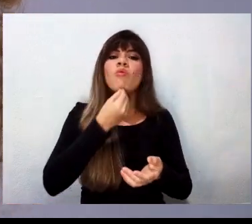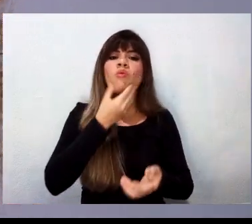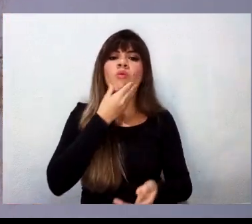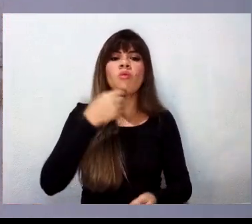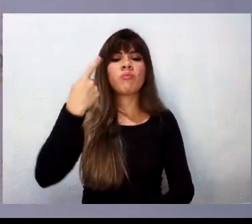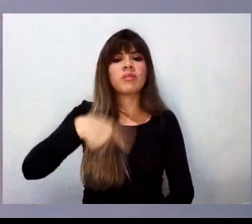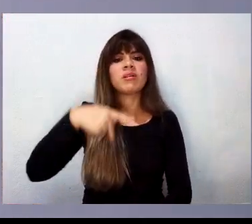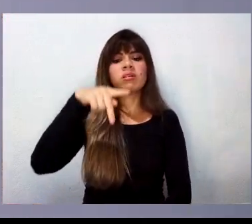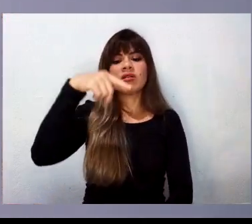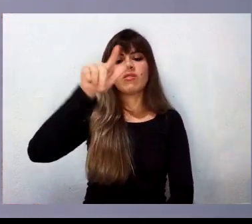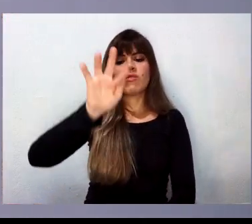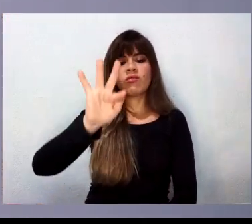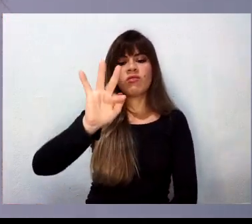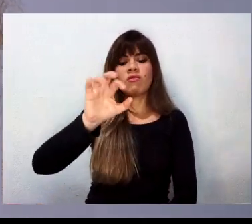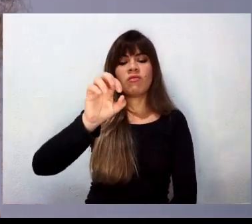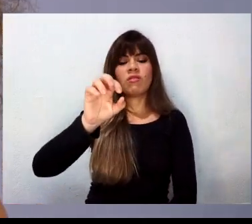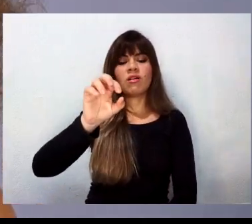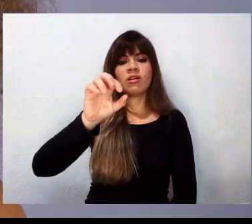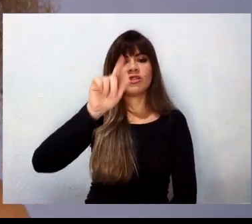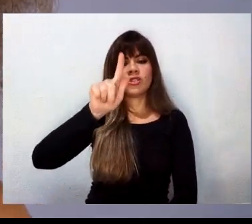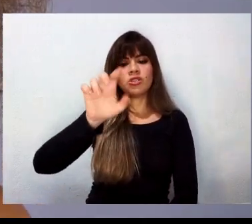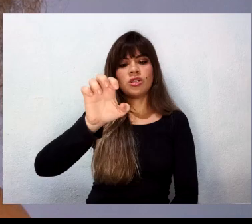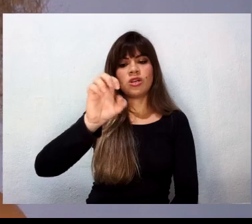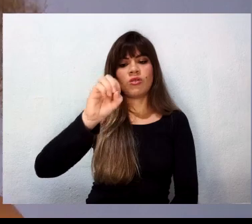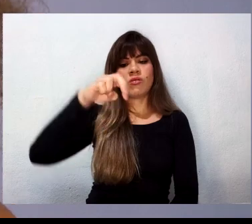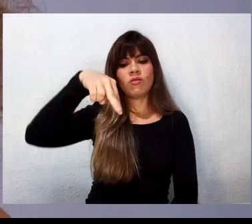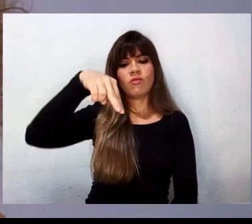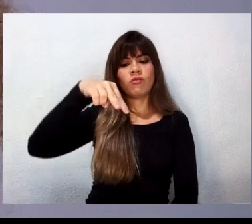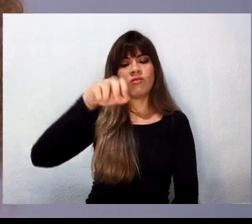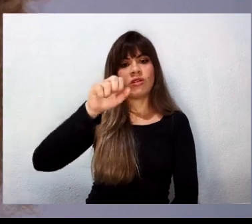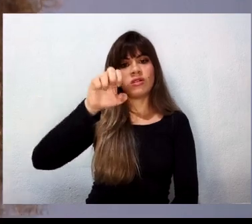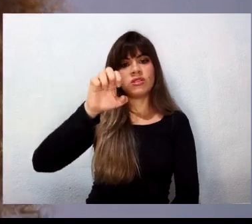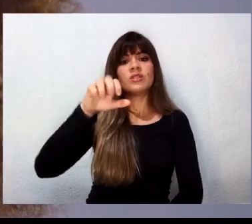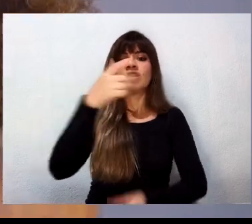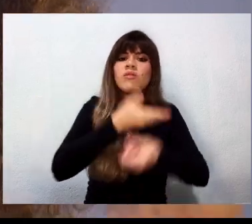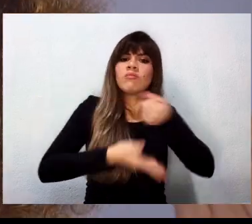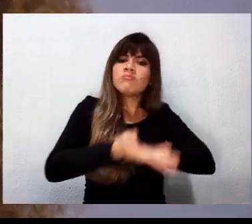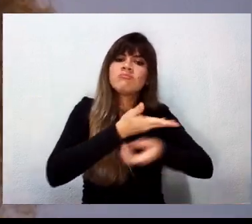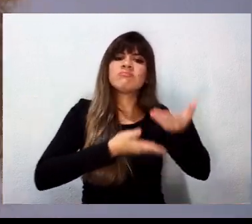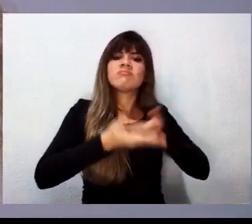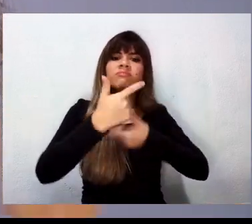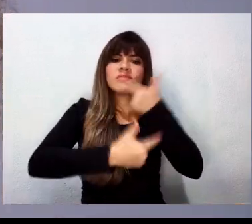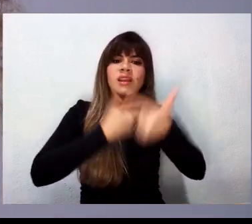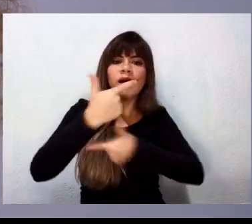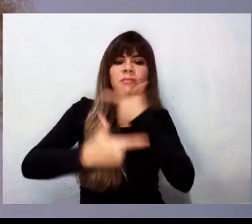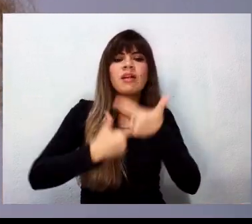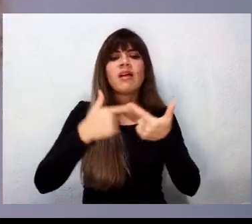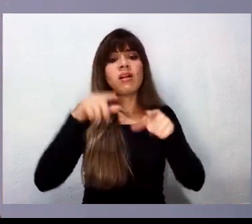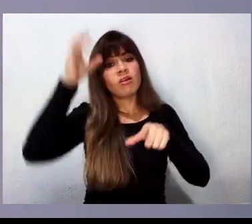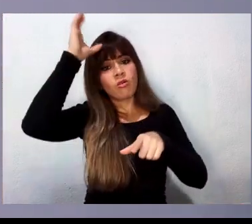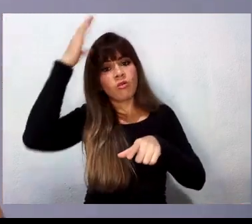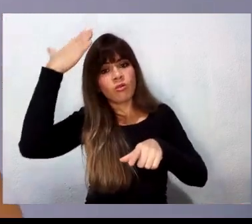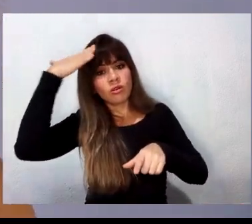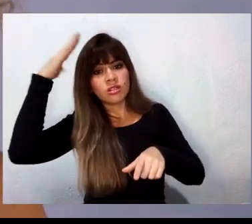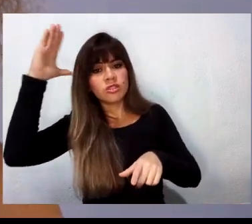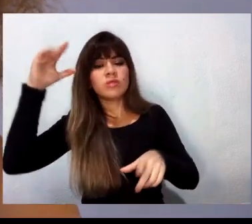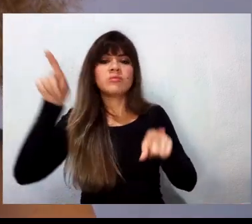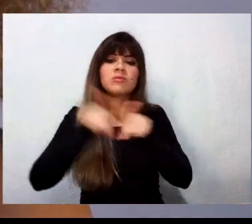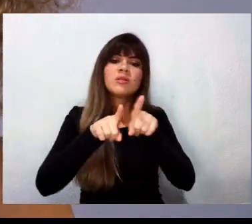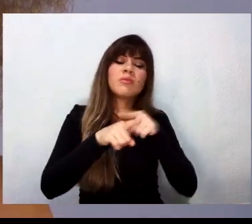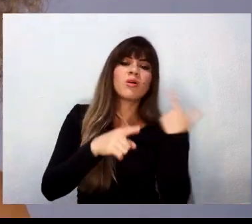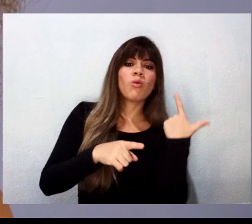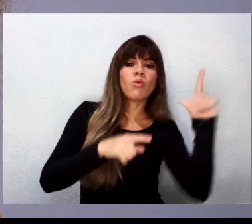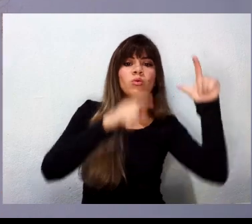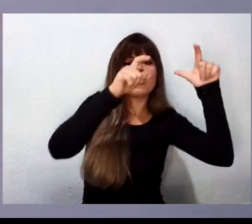com um espetáculo infantil Denise e ele Costa. precisava de um elenco aqui local, né? Era uma parte do elenco, era de Curitiba e outra parte local.